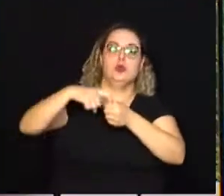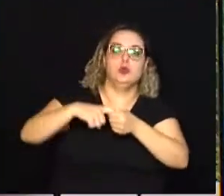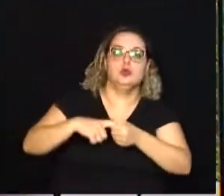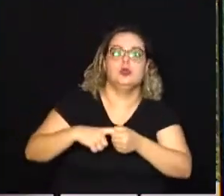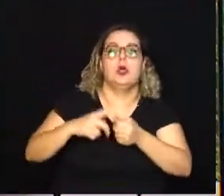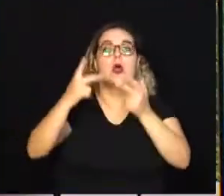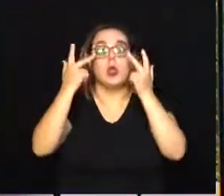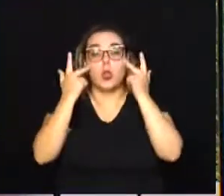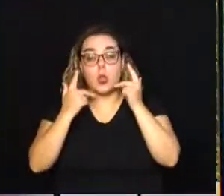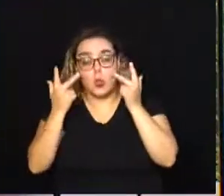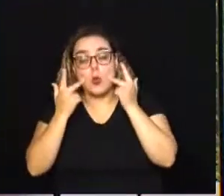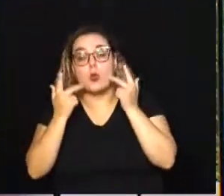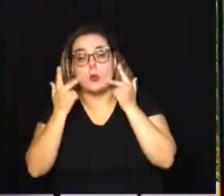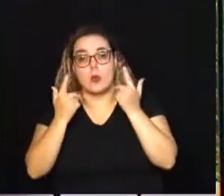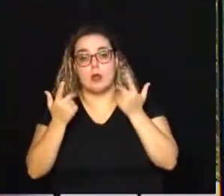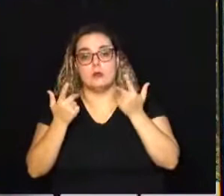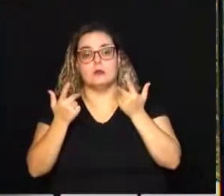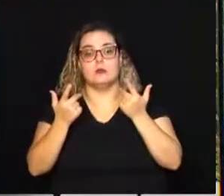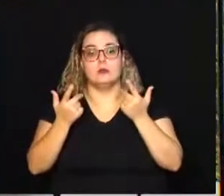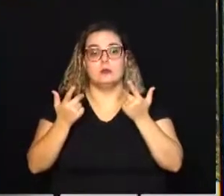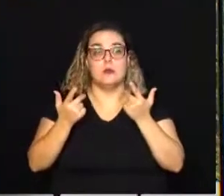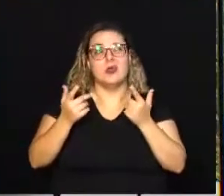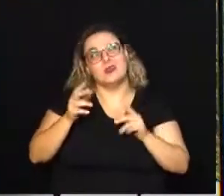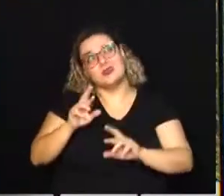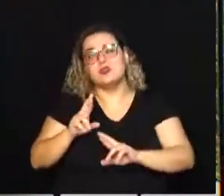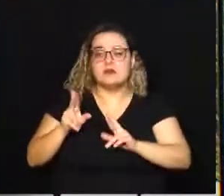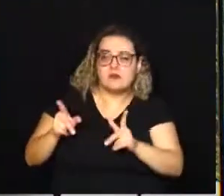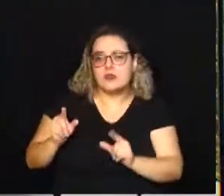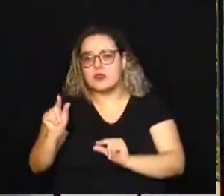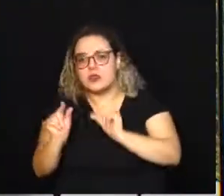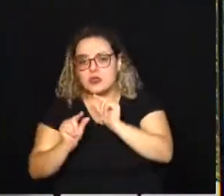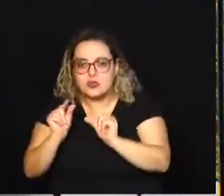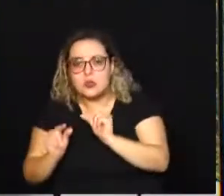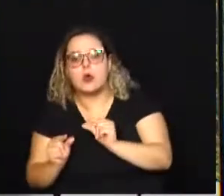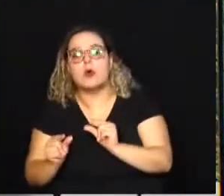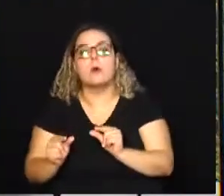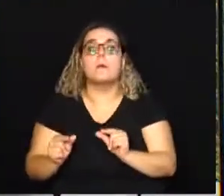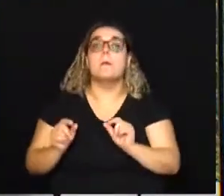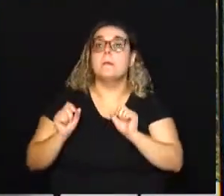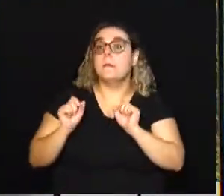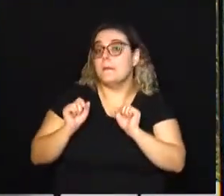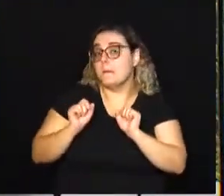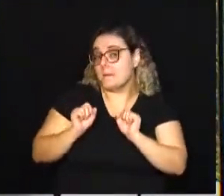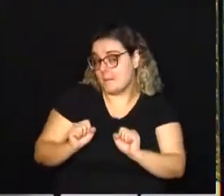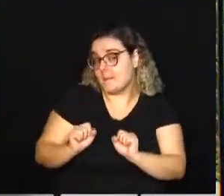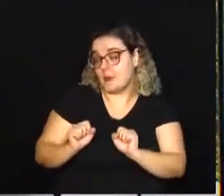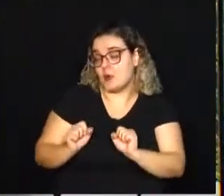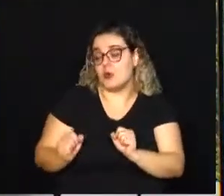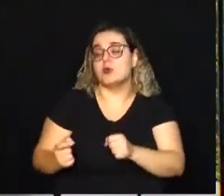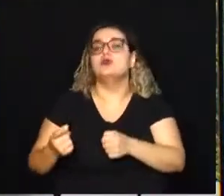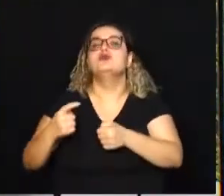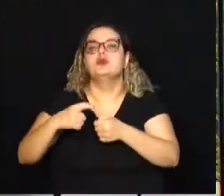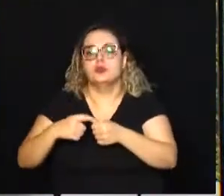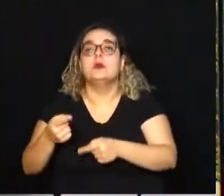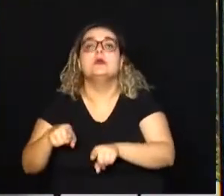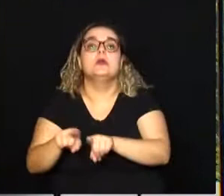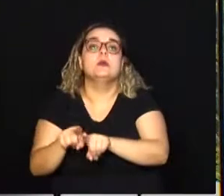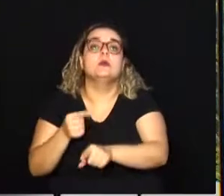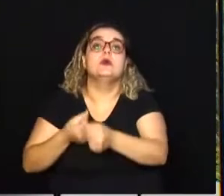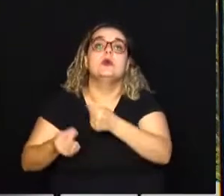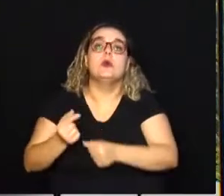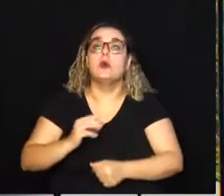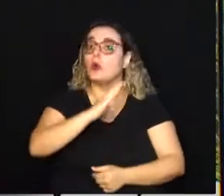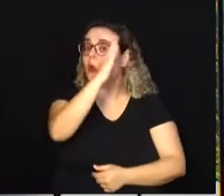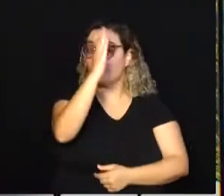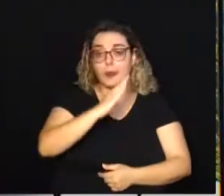da normalidade, não tão como antes, mas enfim, inclusive da retomada econômica. O Brasil